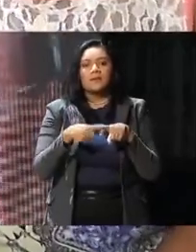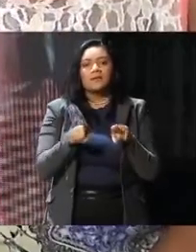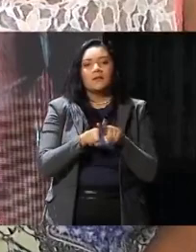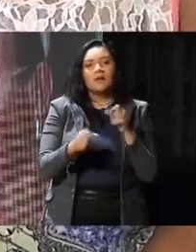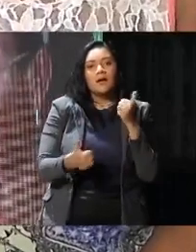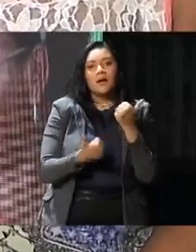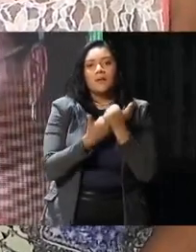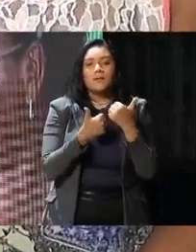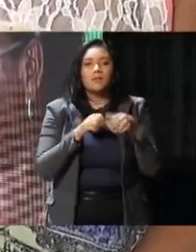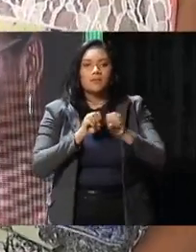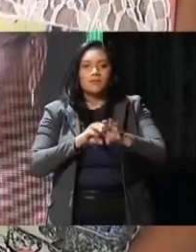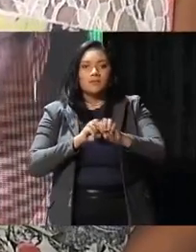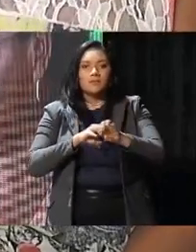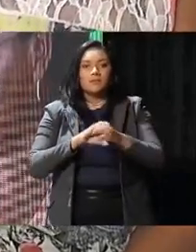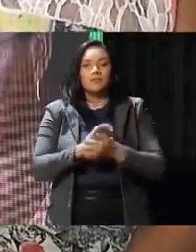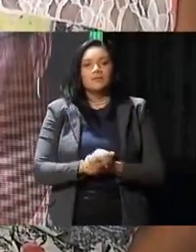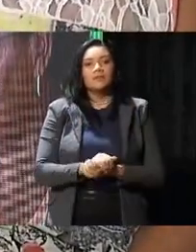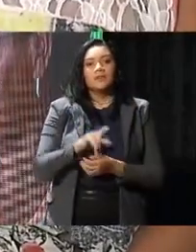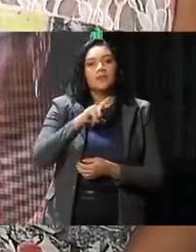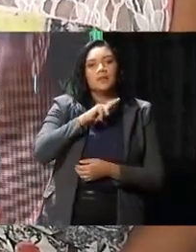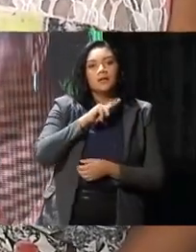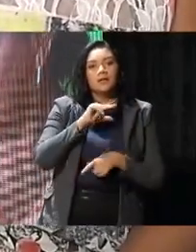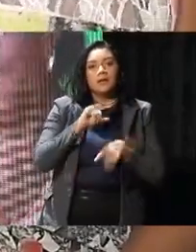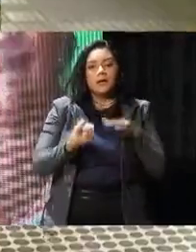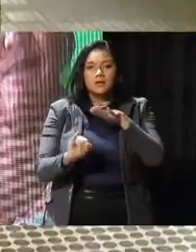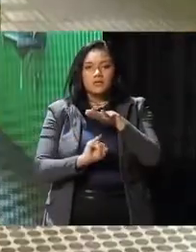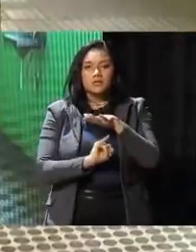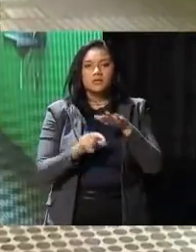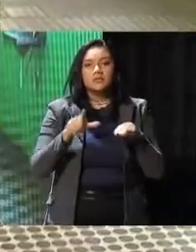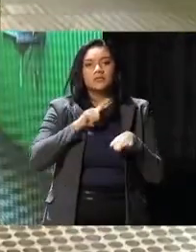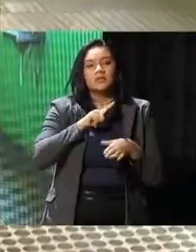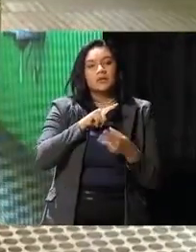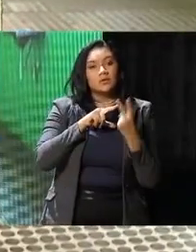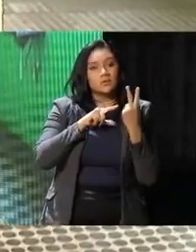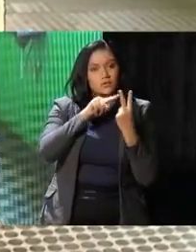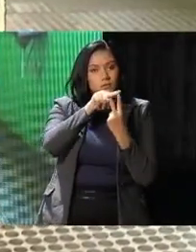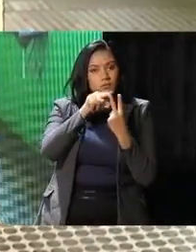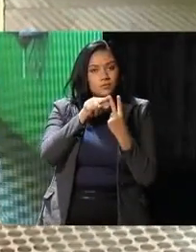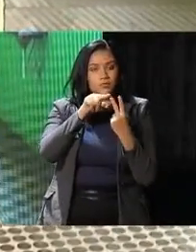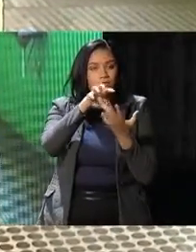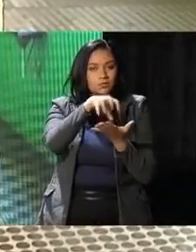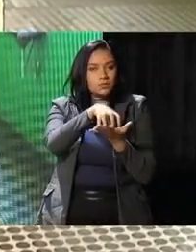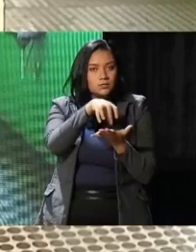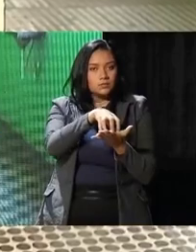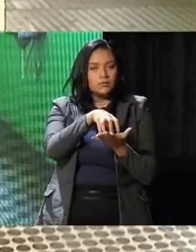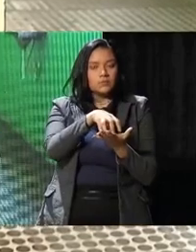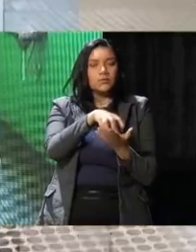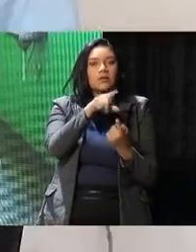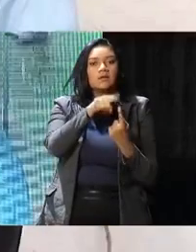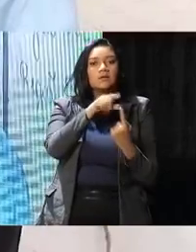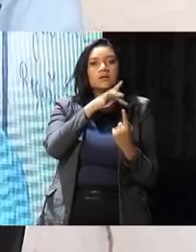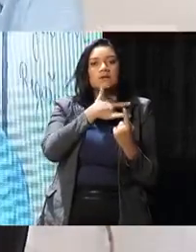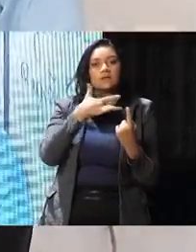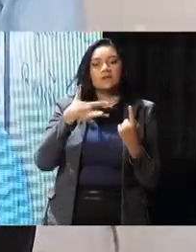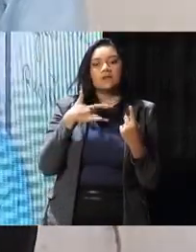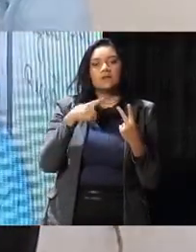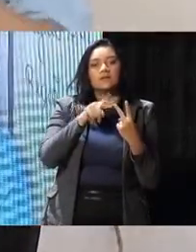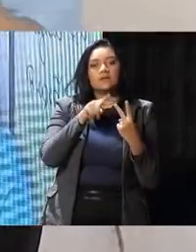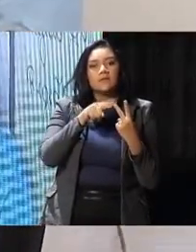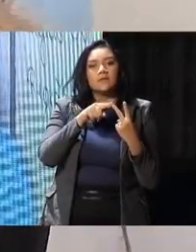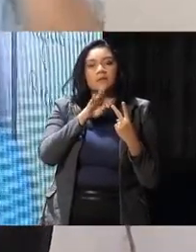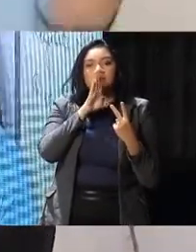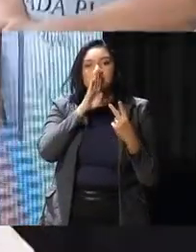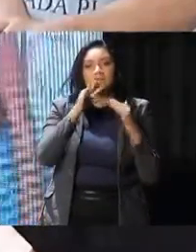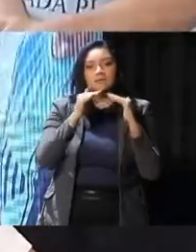o prêmio já contou a história de mais de 400 instituições por meio da tv meil rádio jornal jornal meil